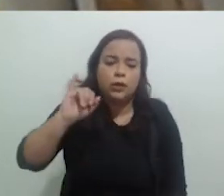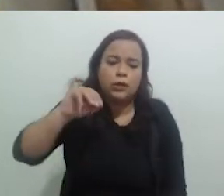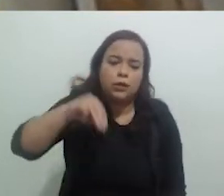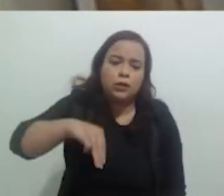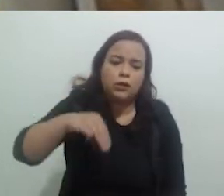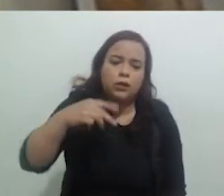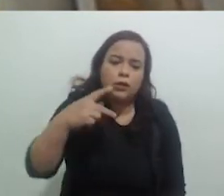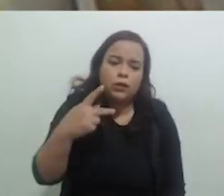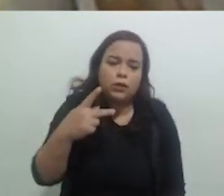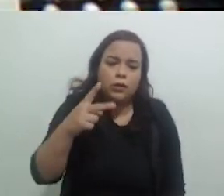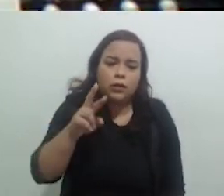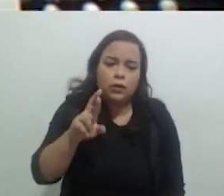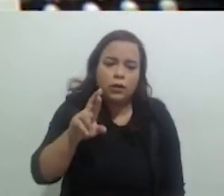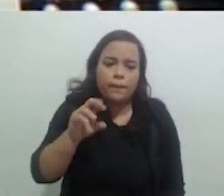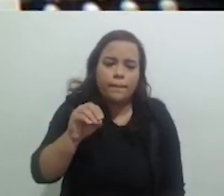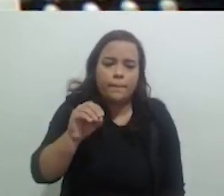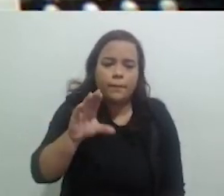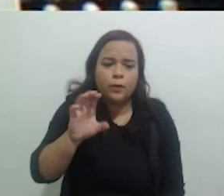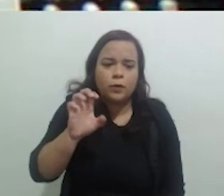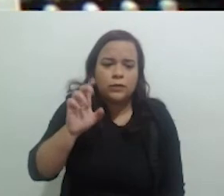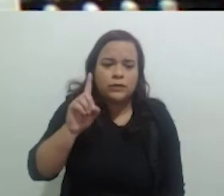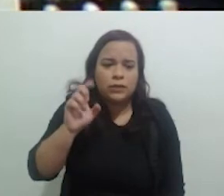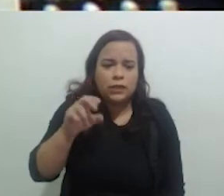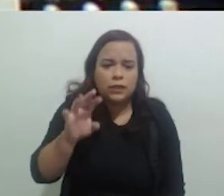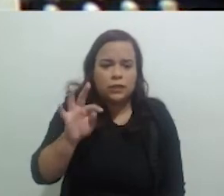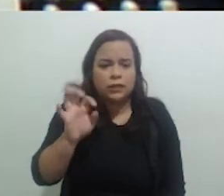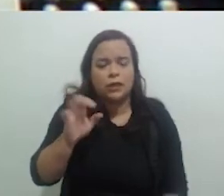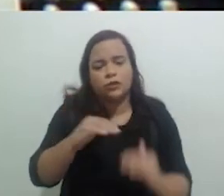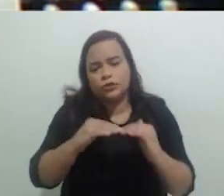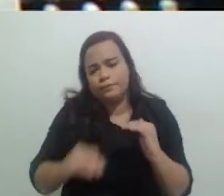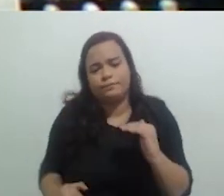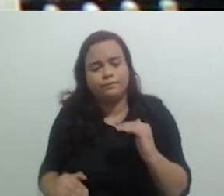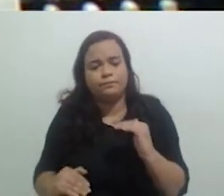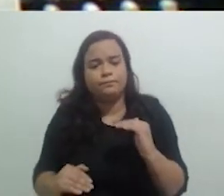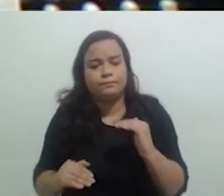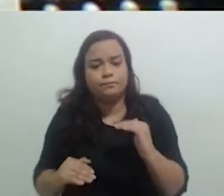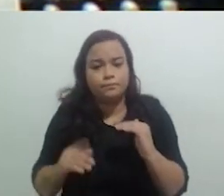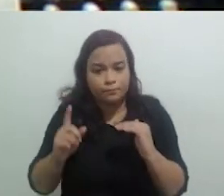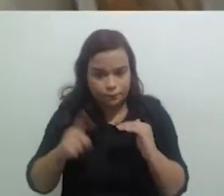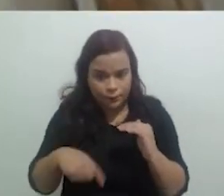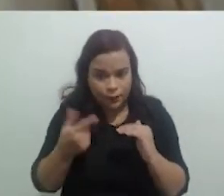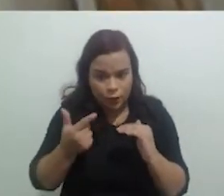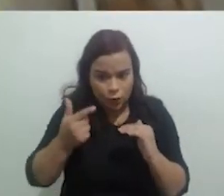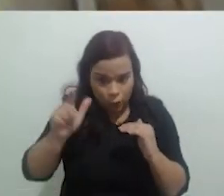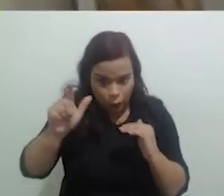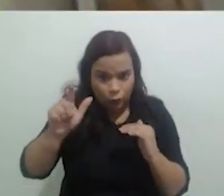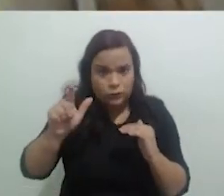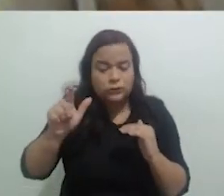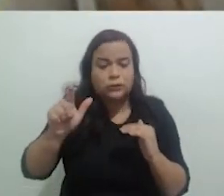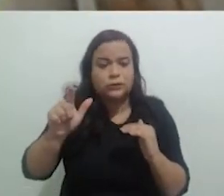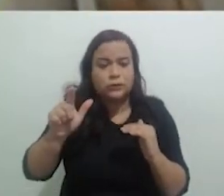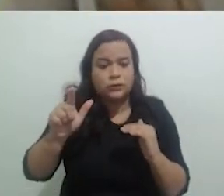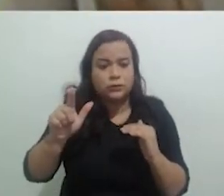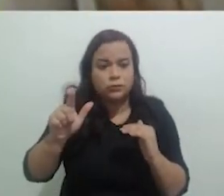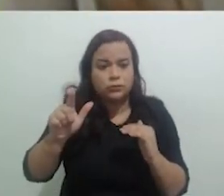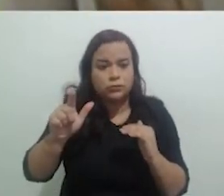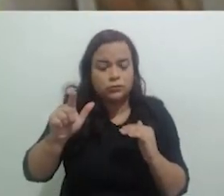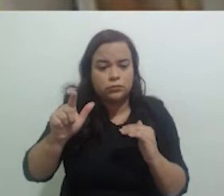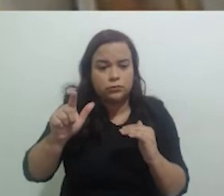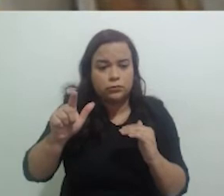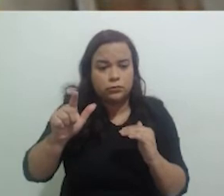já é uma terceira posição, não é isso? Improcedência. Improcedência total da revisão. Improcedência